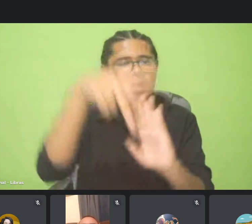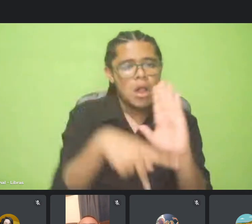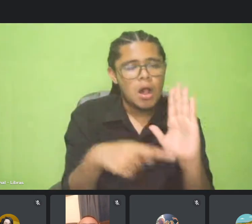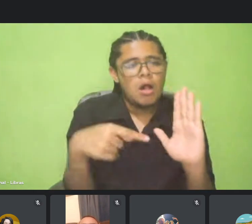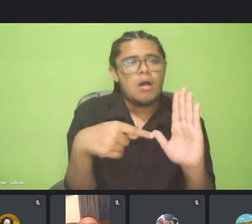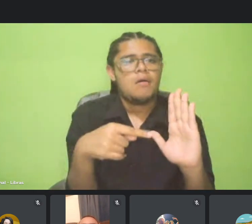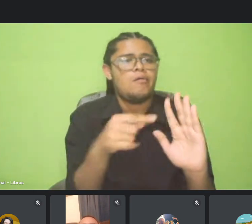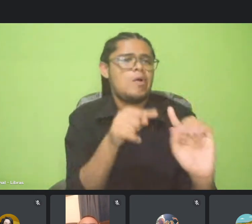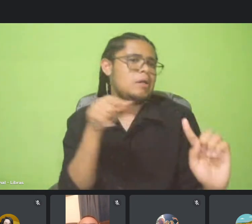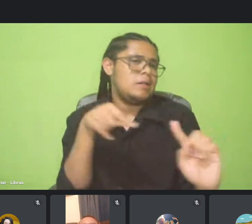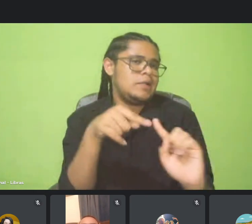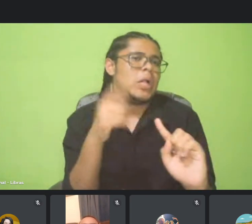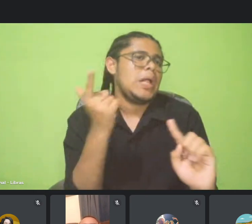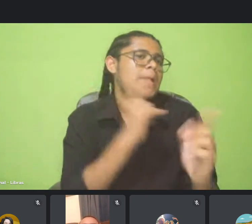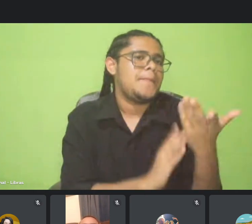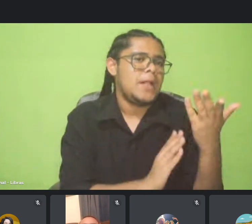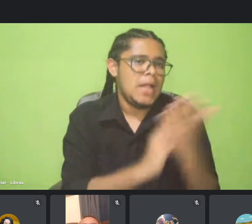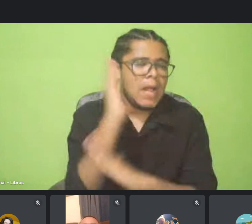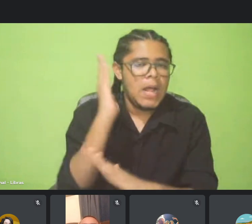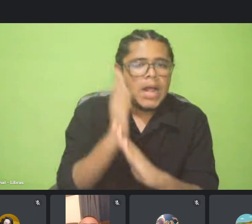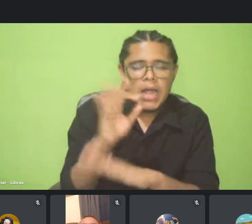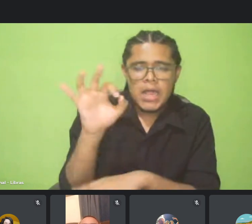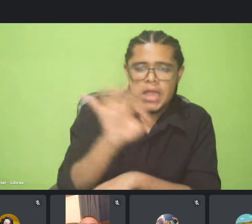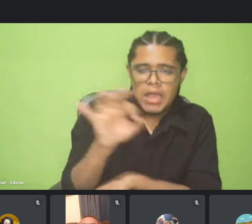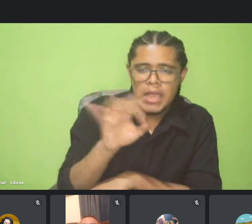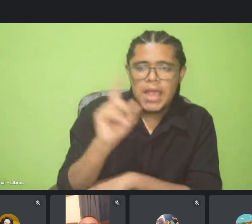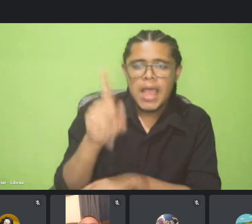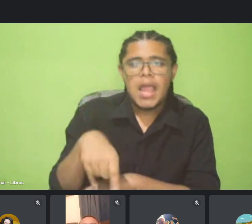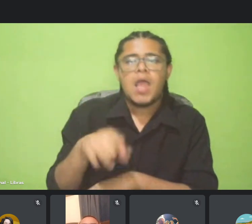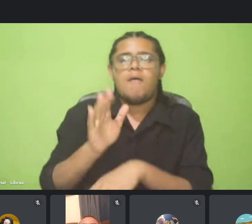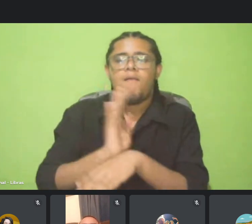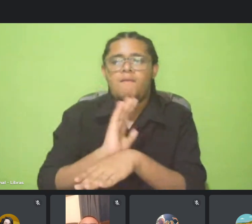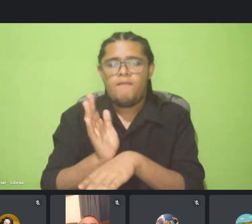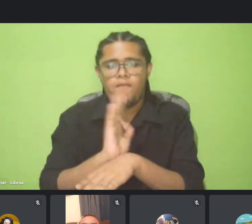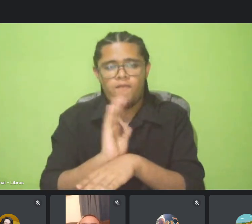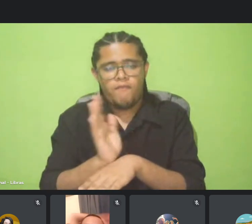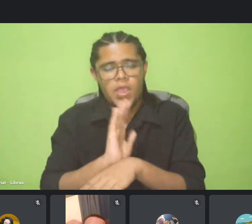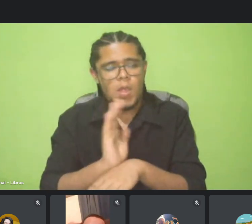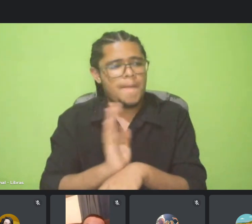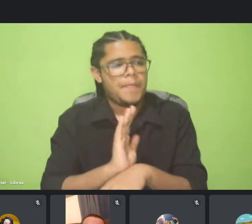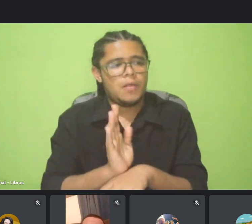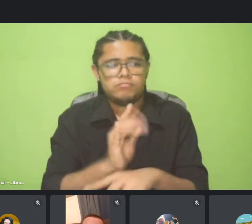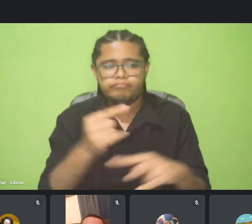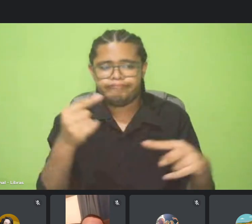ação, o evento, filme, não dialogam com isso e não tem mais ninguém da direção